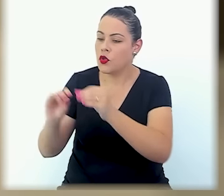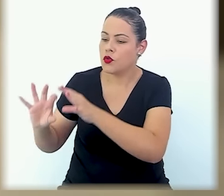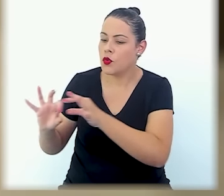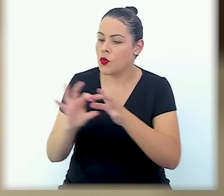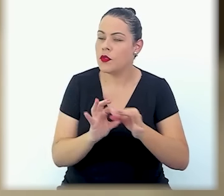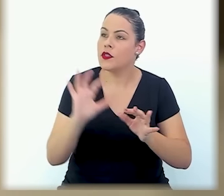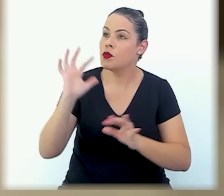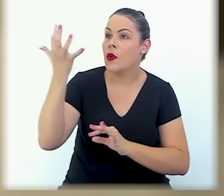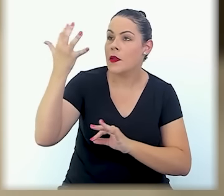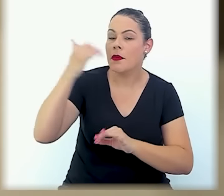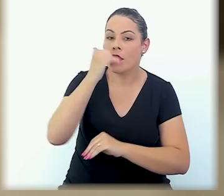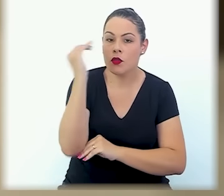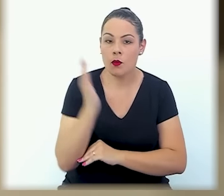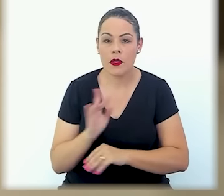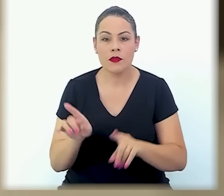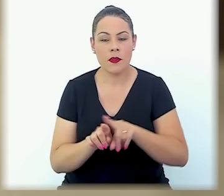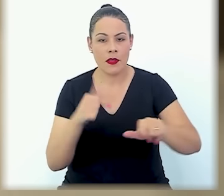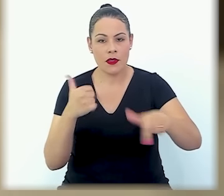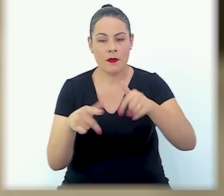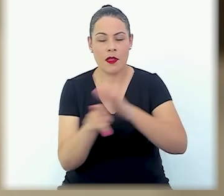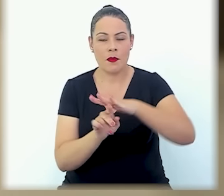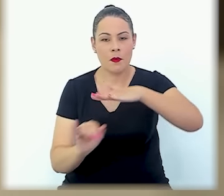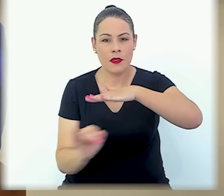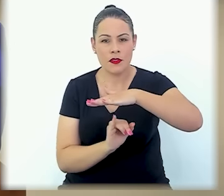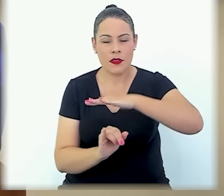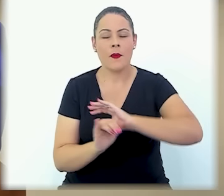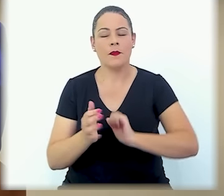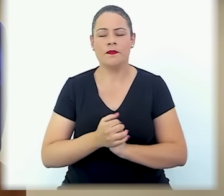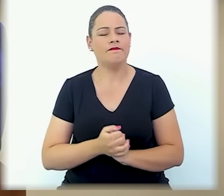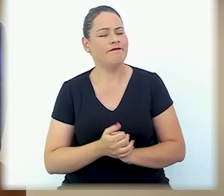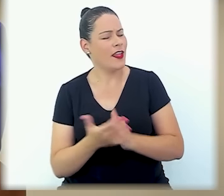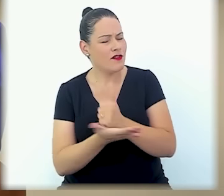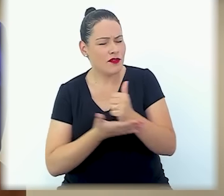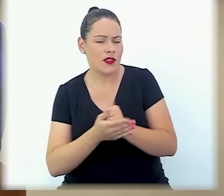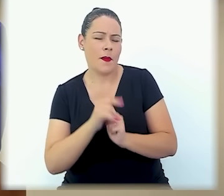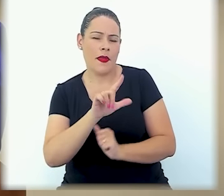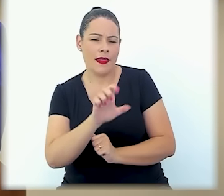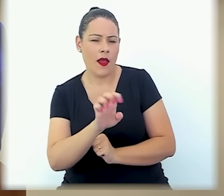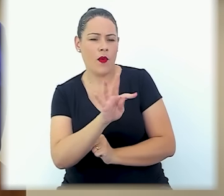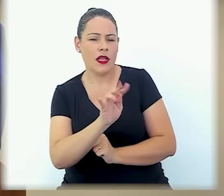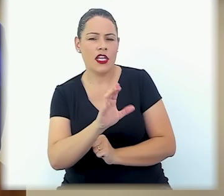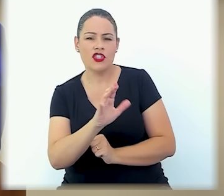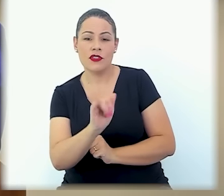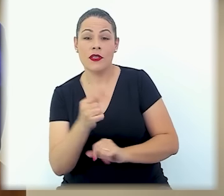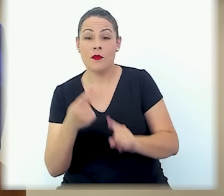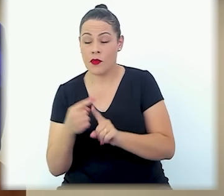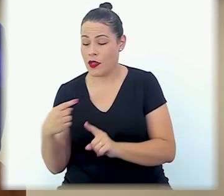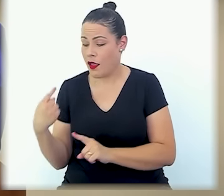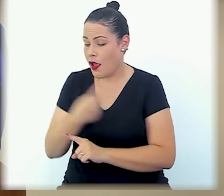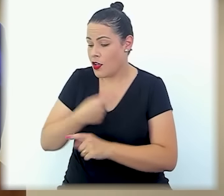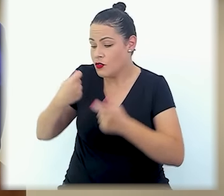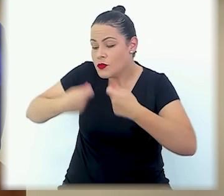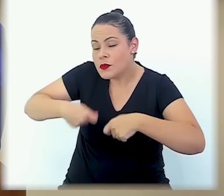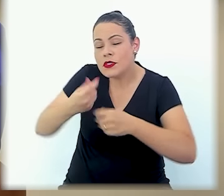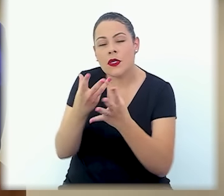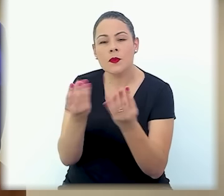climático e ambiental no Brasil, quanto o trabalho da ANCAT? Fundamental, né, Letícia? Porque a gente precisa